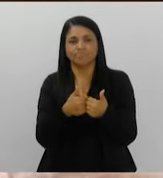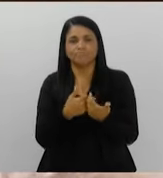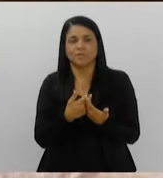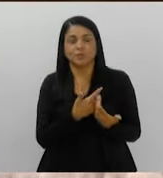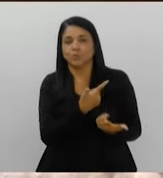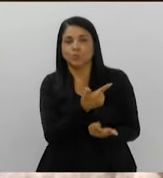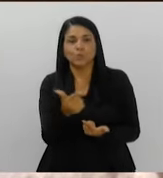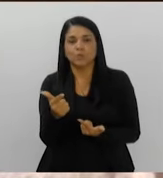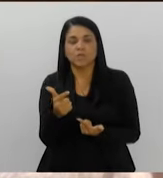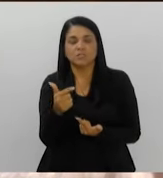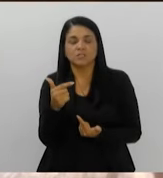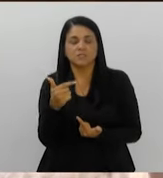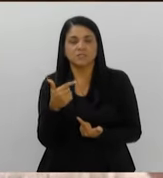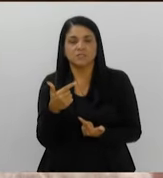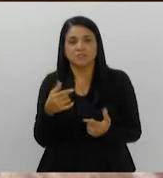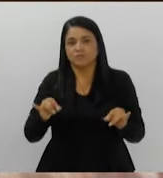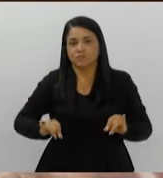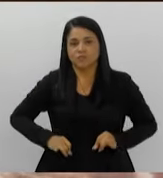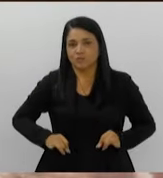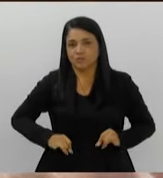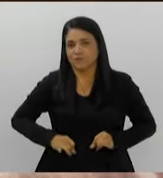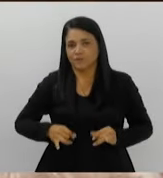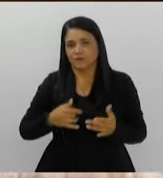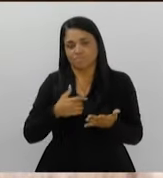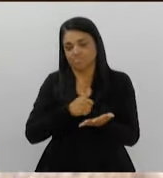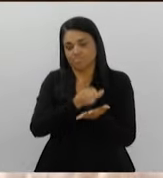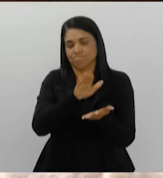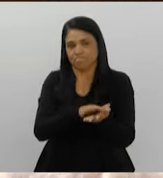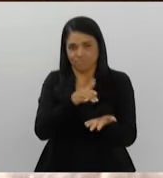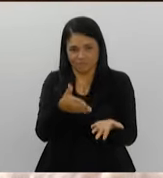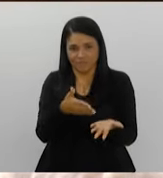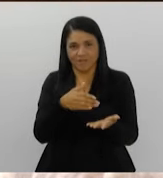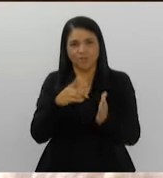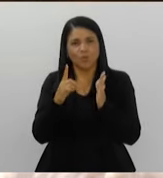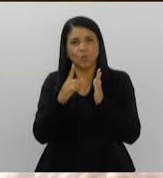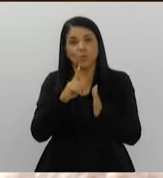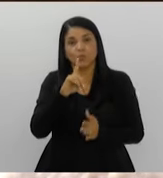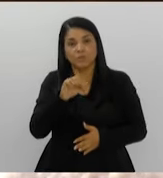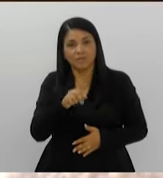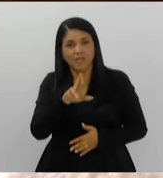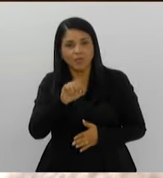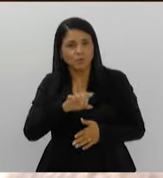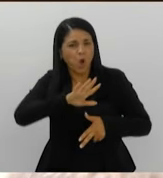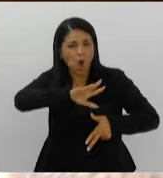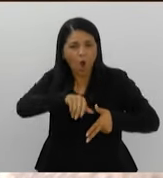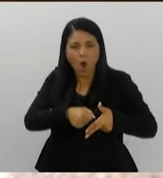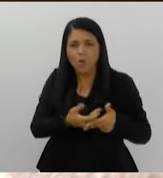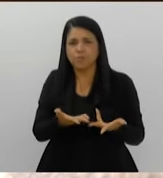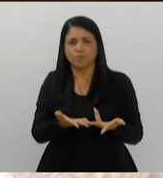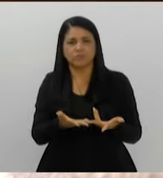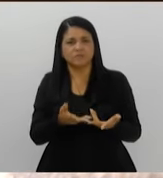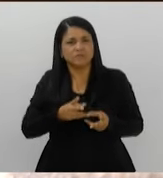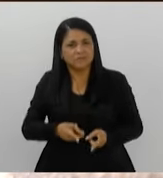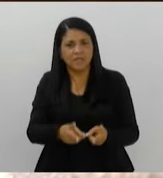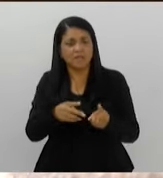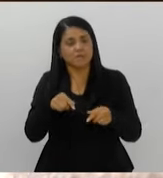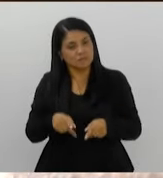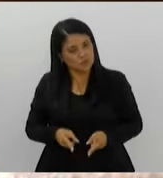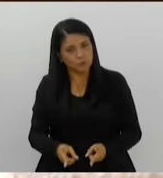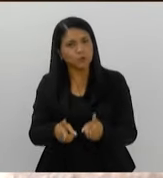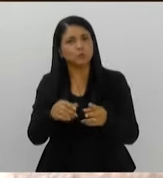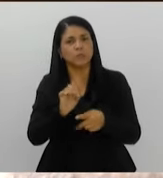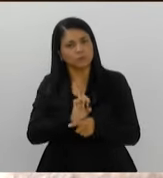O DETRO sempre foi palco de corrupção, de ladroagem, de roubo. E isso se perpetuou no Rio de